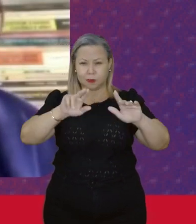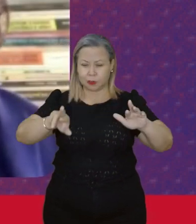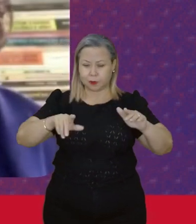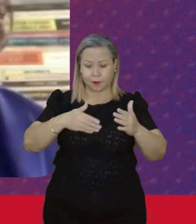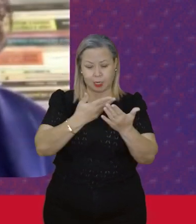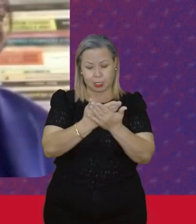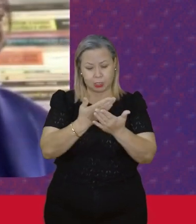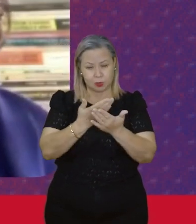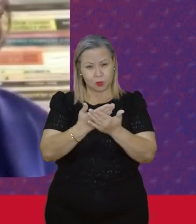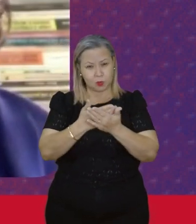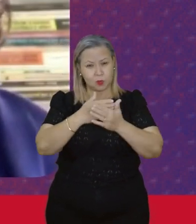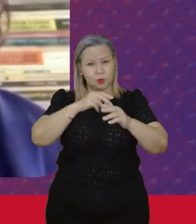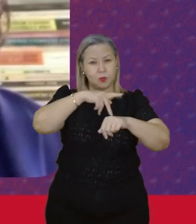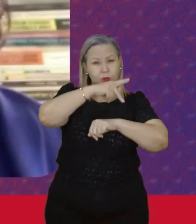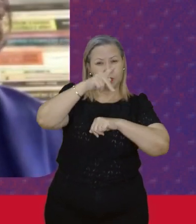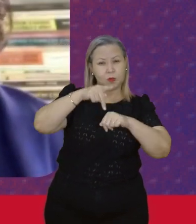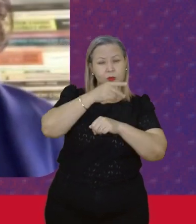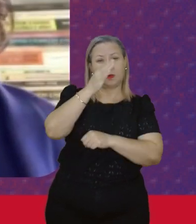no Brasil,